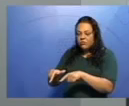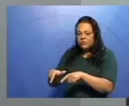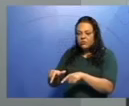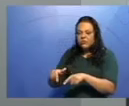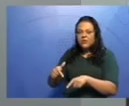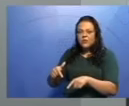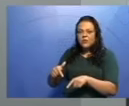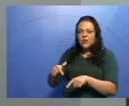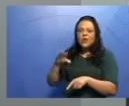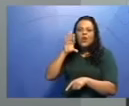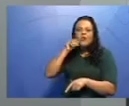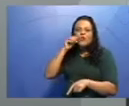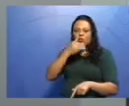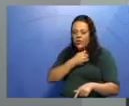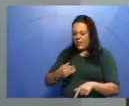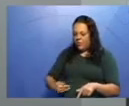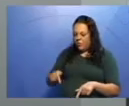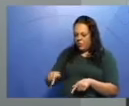Bom,